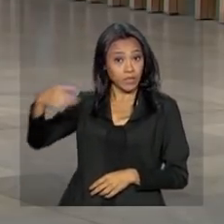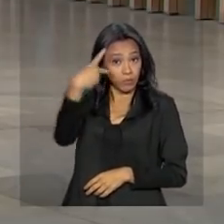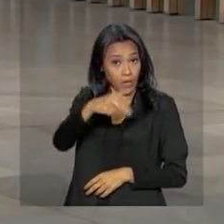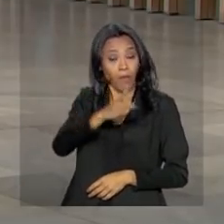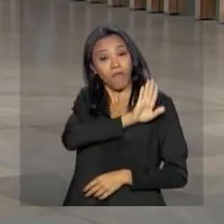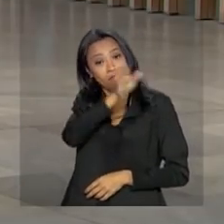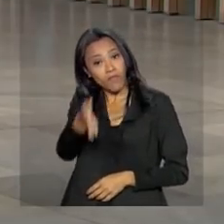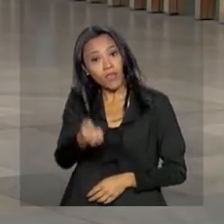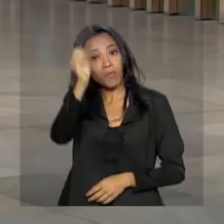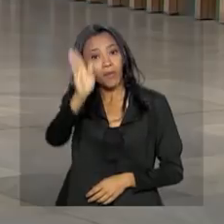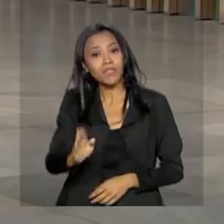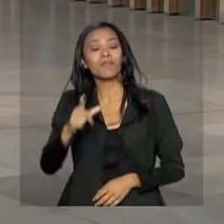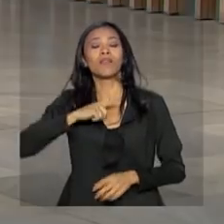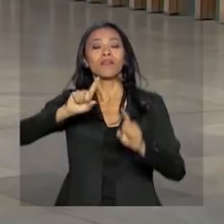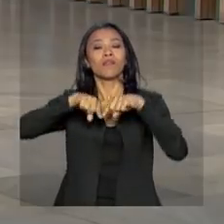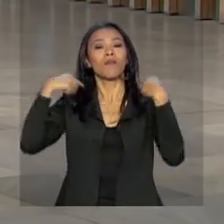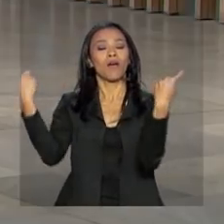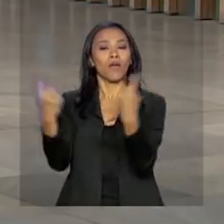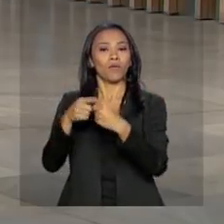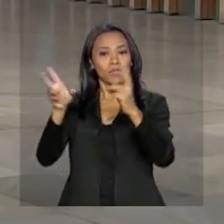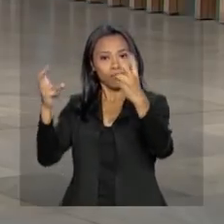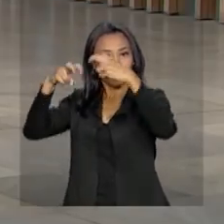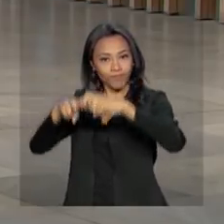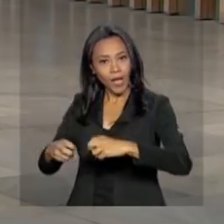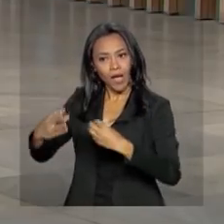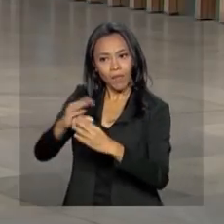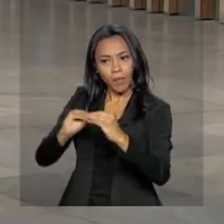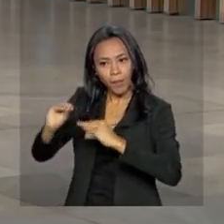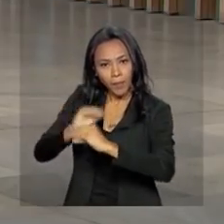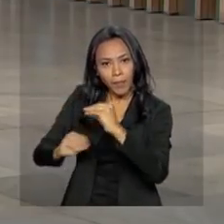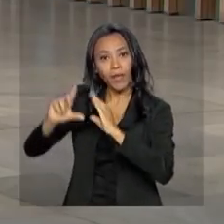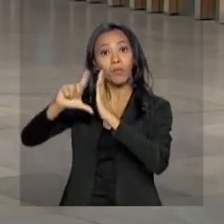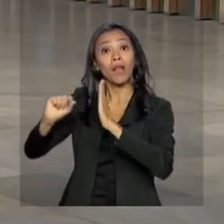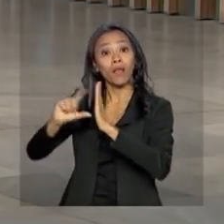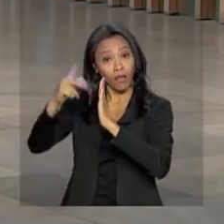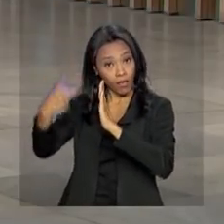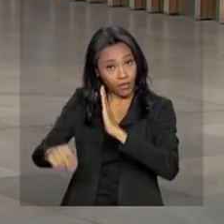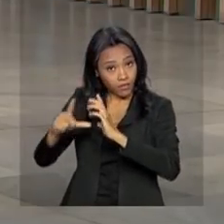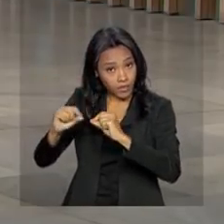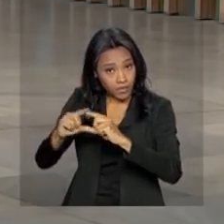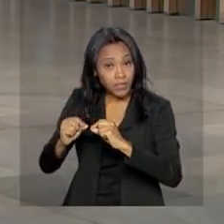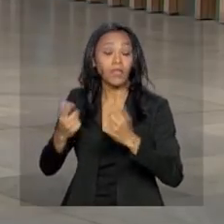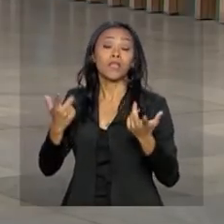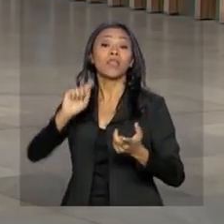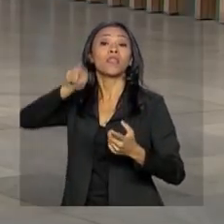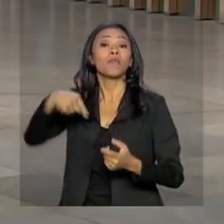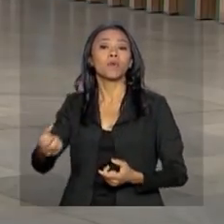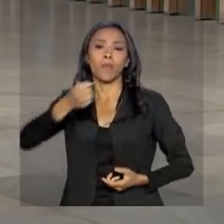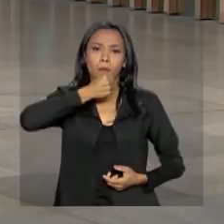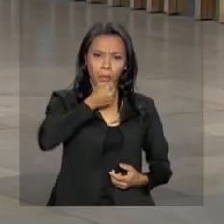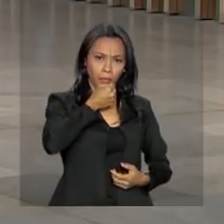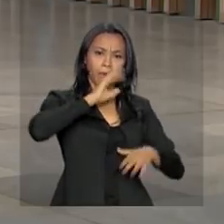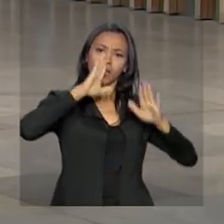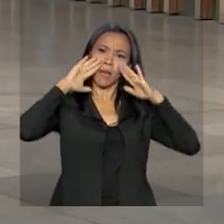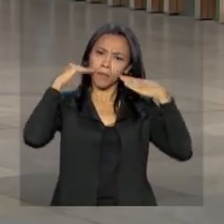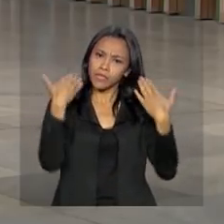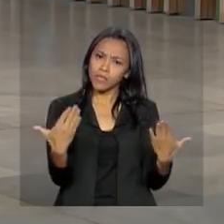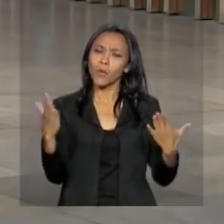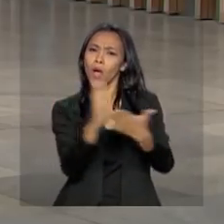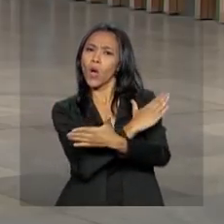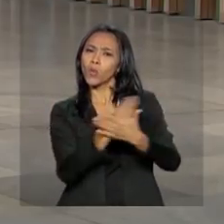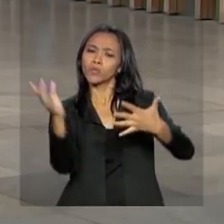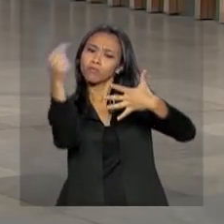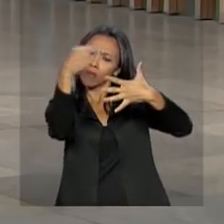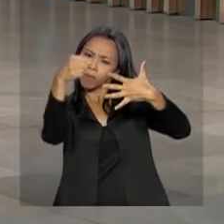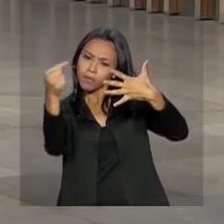reuniu com o presidente Michel Temer no Palácio do Planalto logo depois da reunião conversou com a imprensa e apresentou alguns